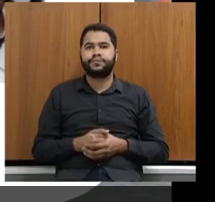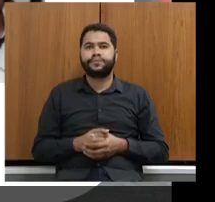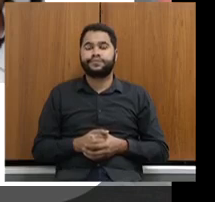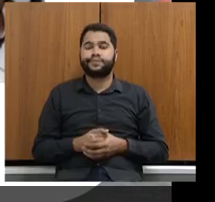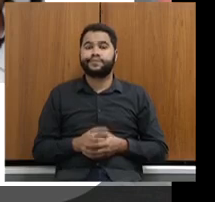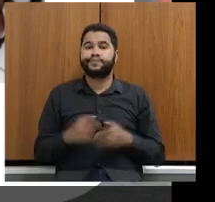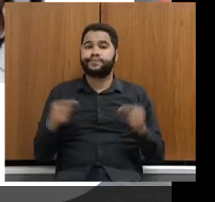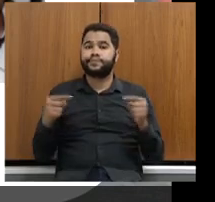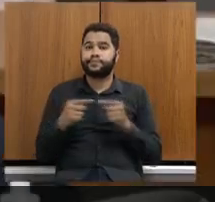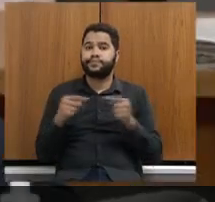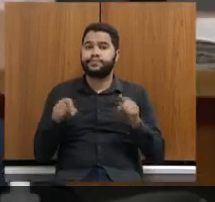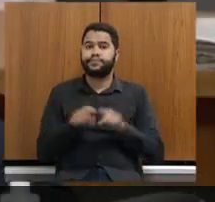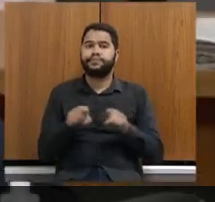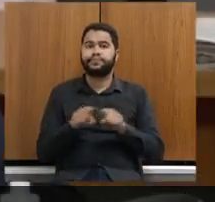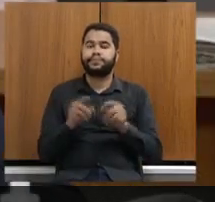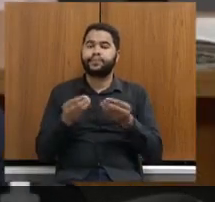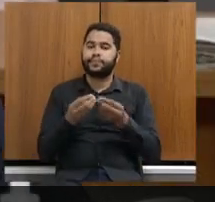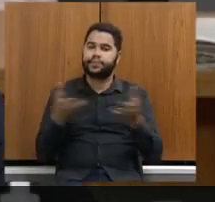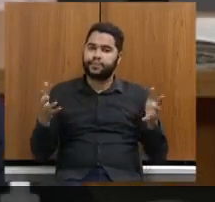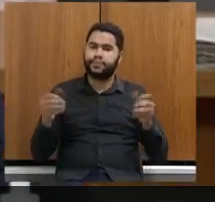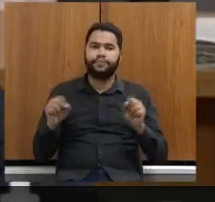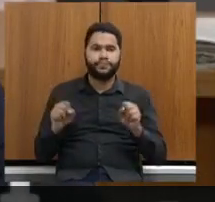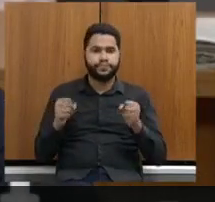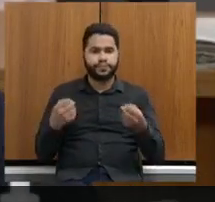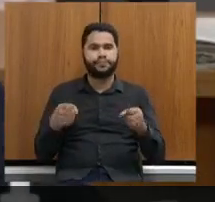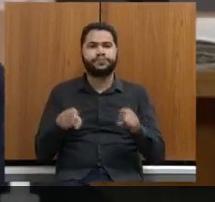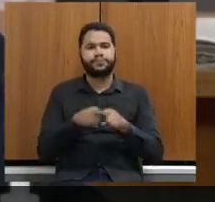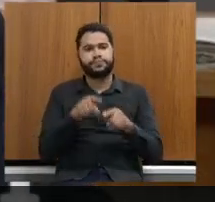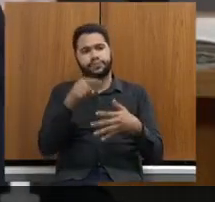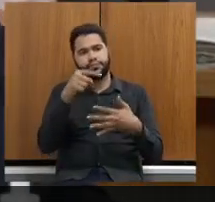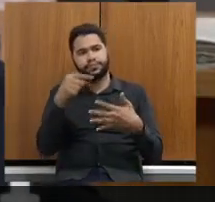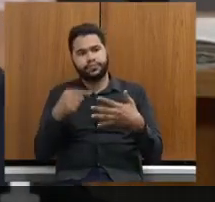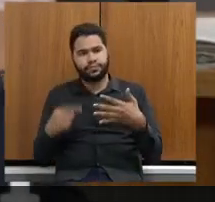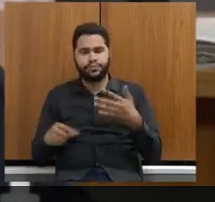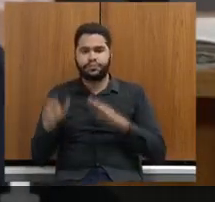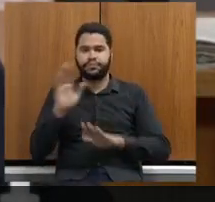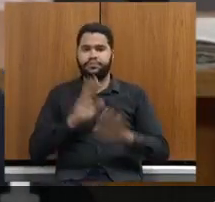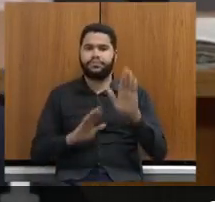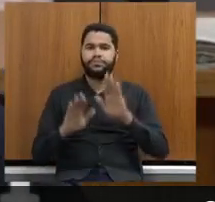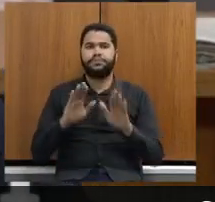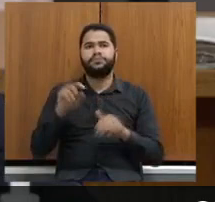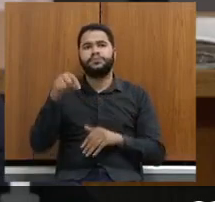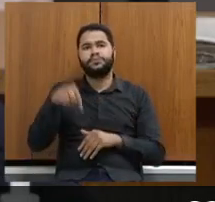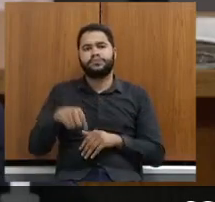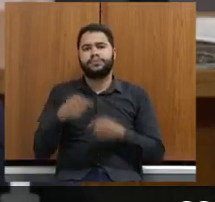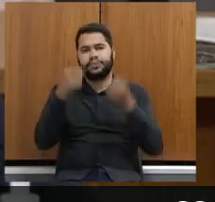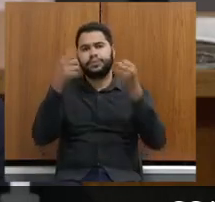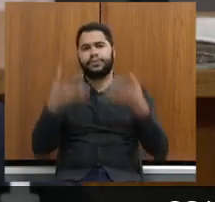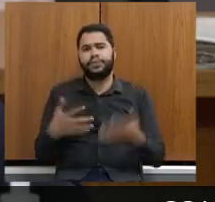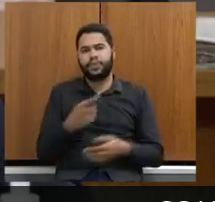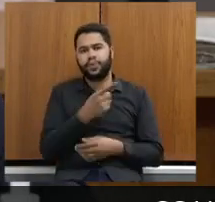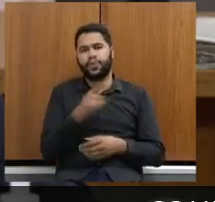a correlação aqui tá minha promoção de segurança e devido às condições de acautelamento nós queremos é que como eu falei o último concurso aconteceu em